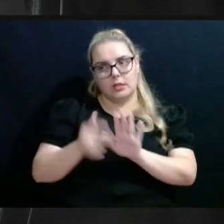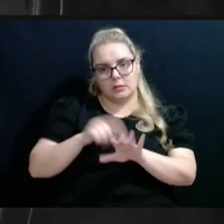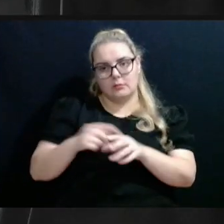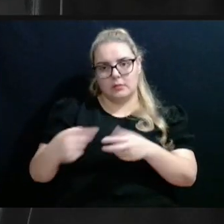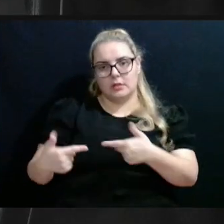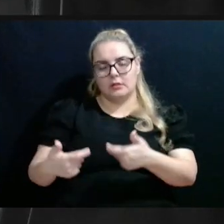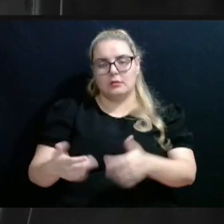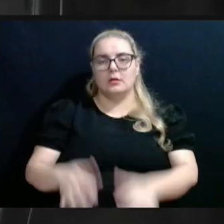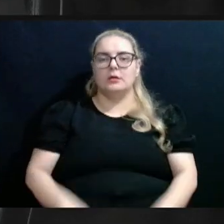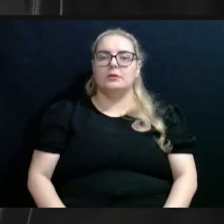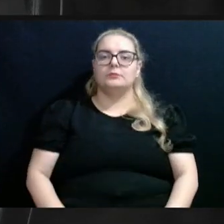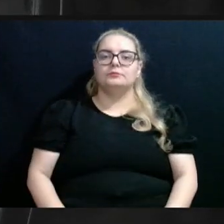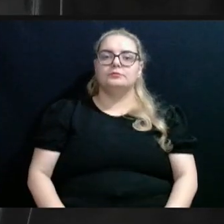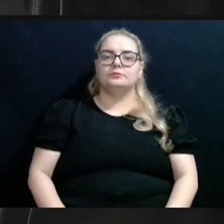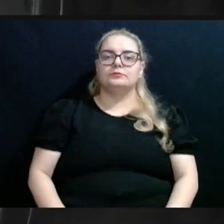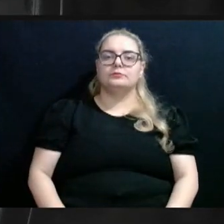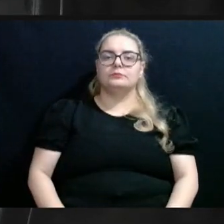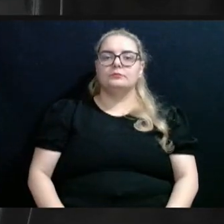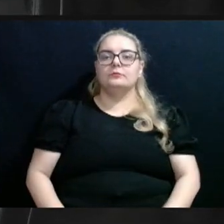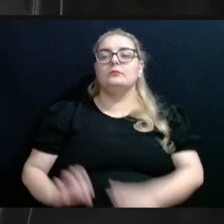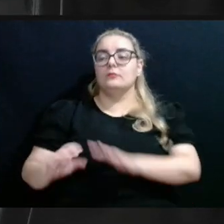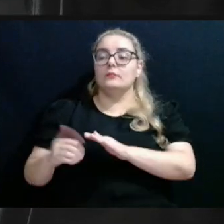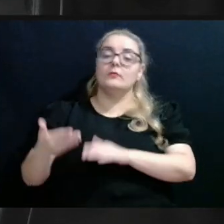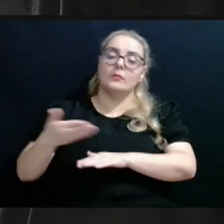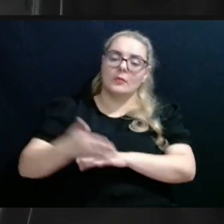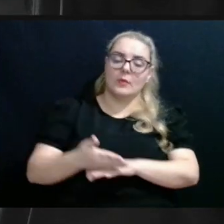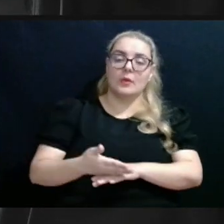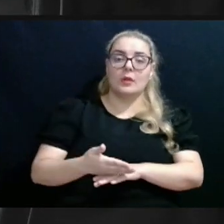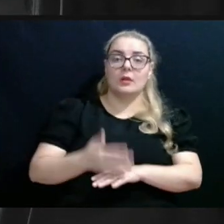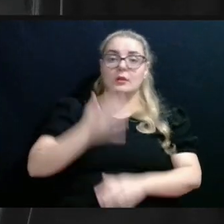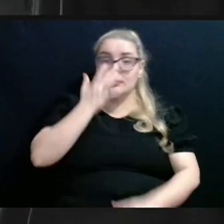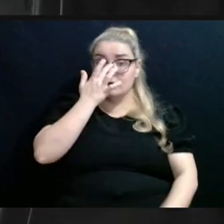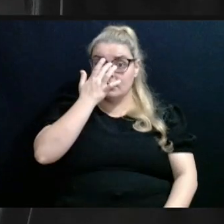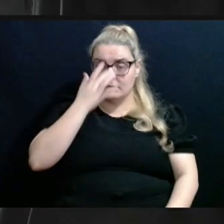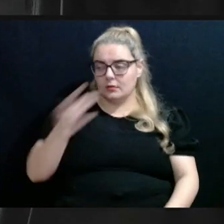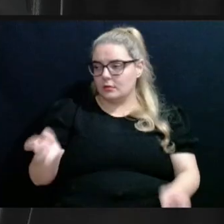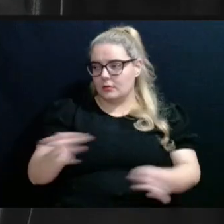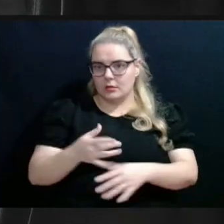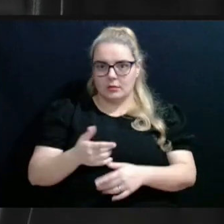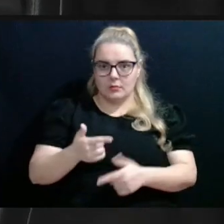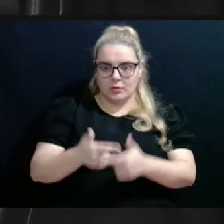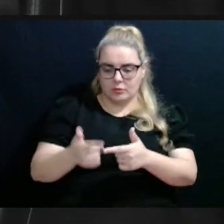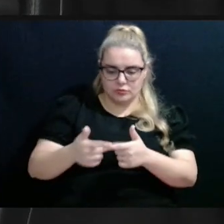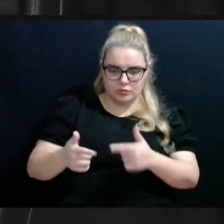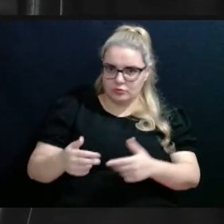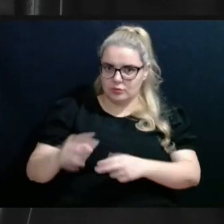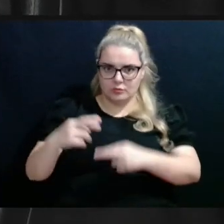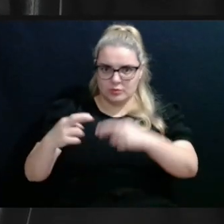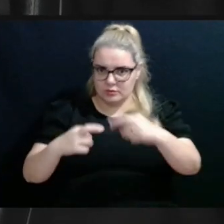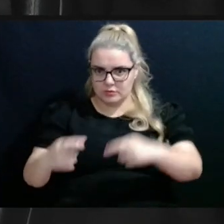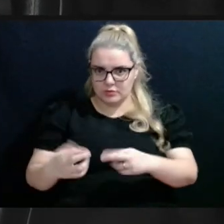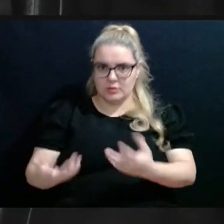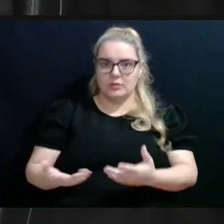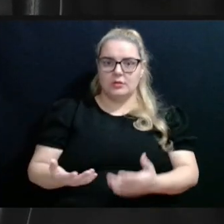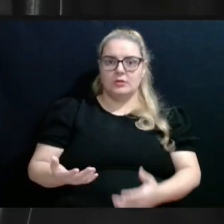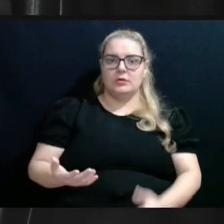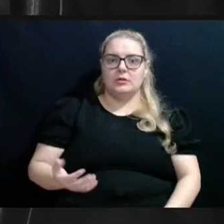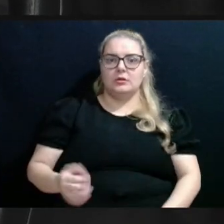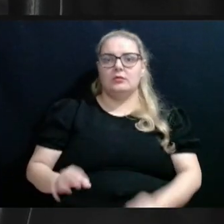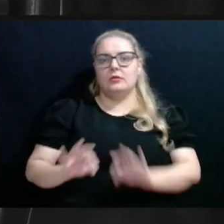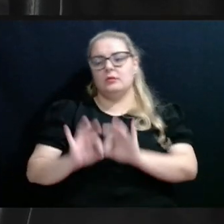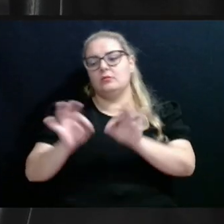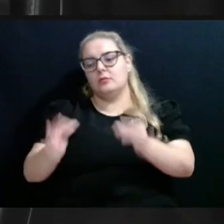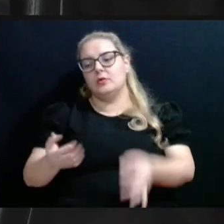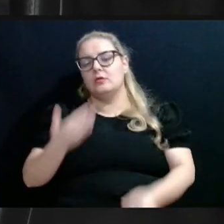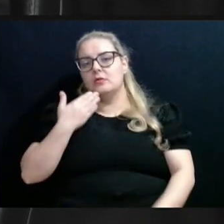empresa para que se arrecada mais naquele Estado, vai acabar com a guerra fiscal, vai simplificar, vai facilitar a vida do contribuinte,